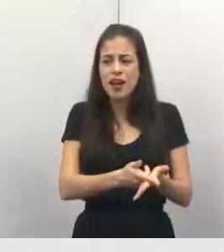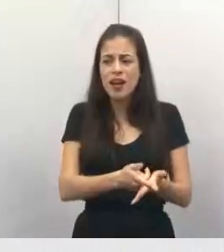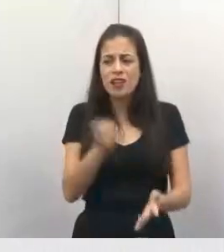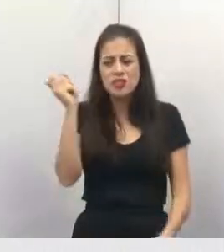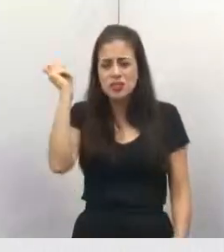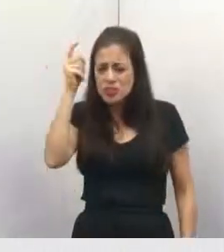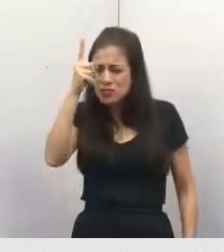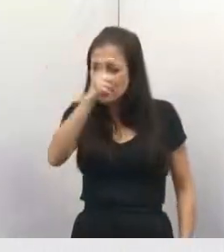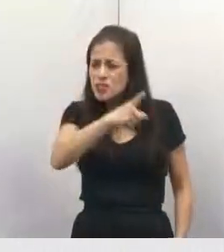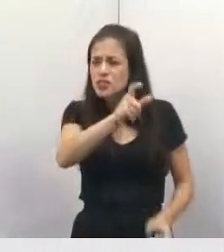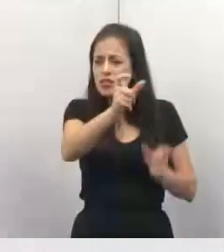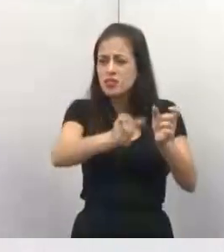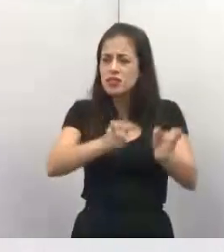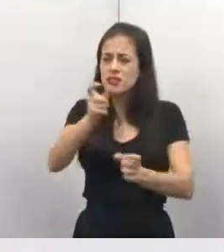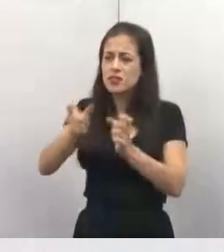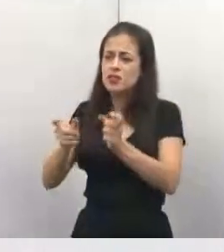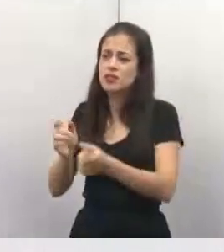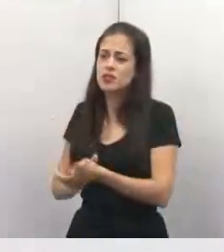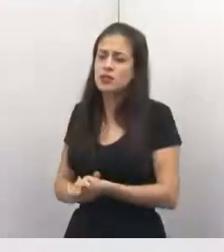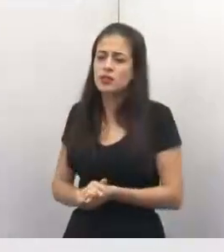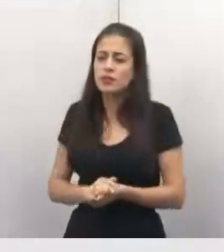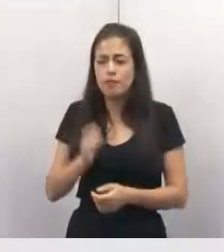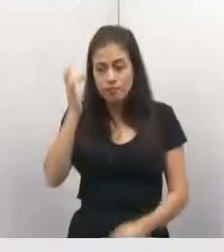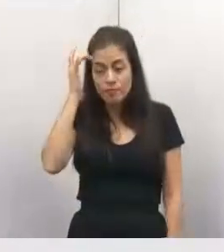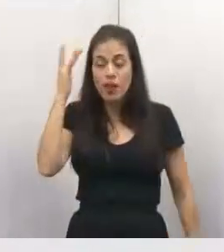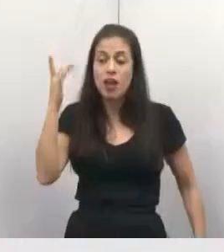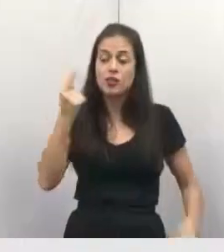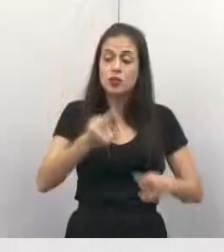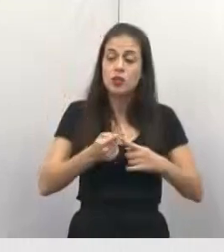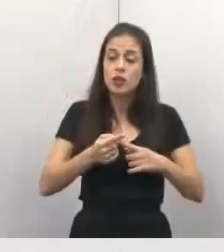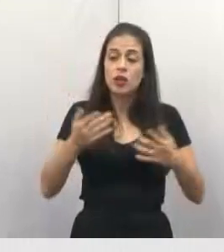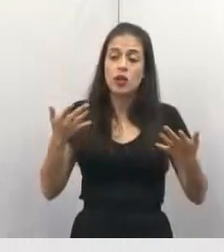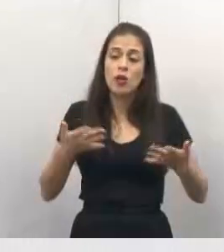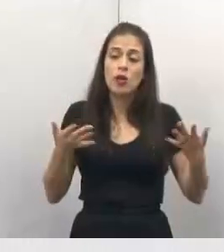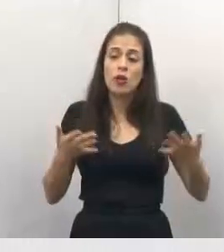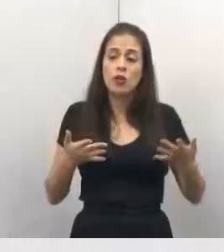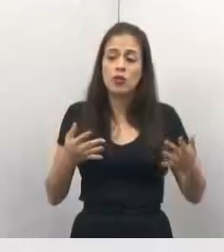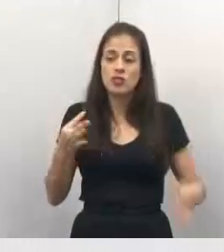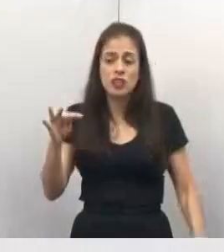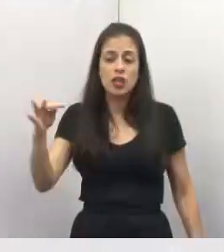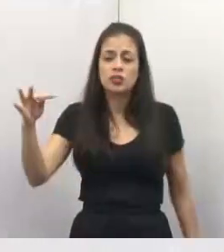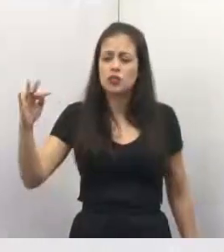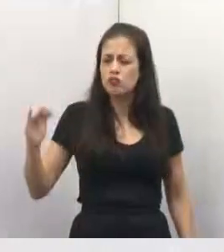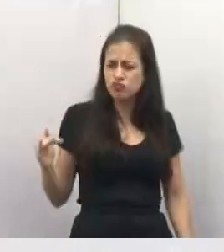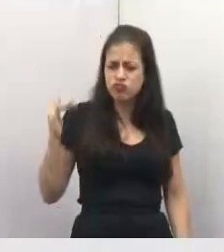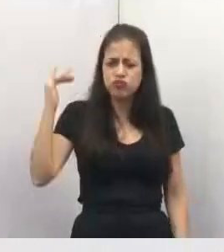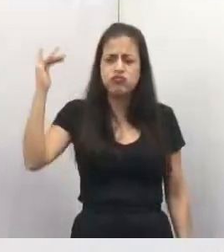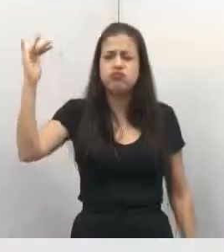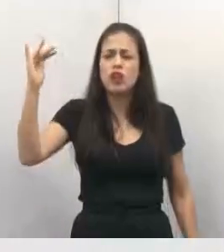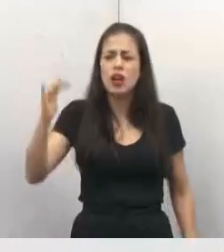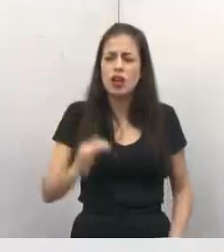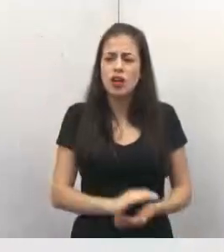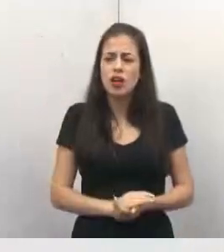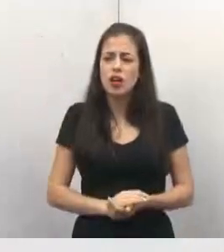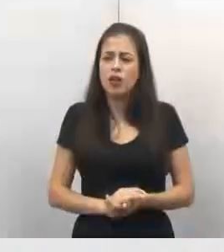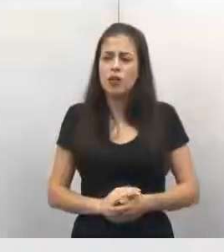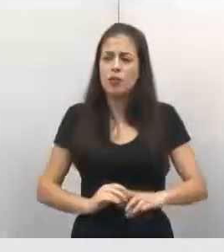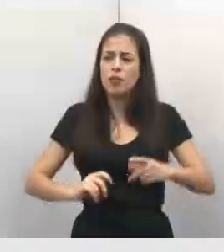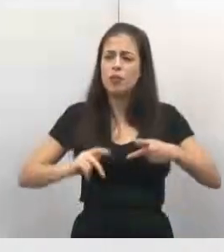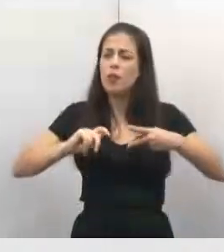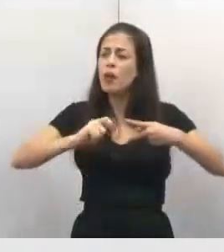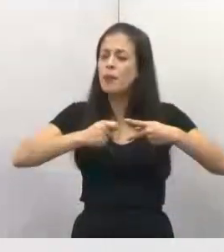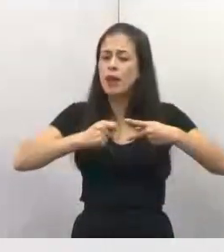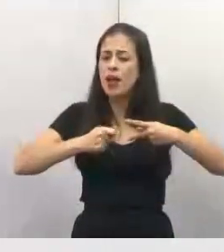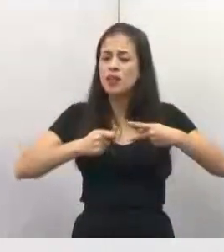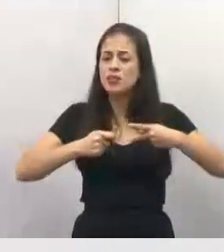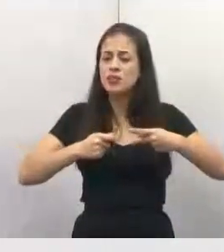muitas pessoas. Facilita sim, porque hoje a tecnologia está bem mais avançada, então questão do Pix, muita gente não está gostando de andar com dinheiro na rua. Eu mesma sou uma pessoa